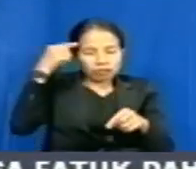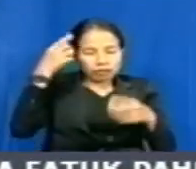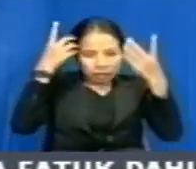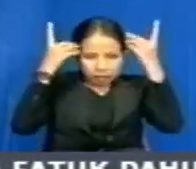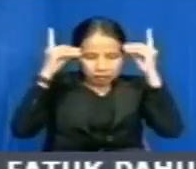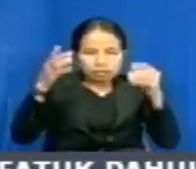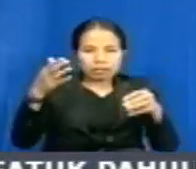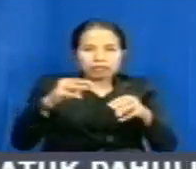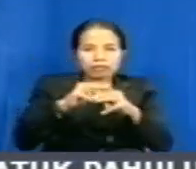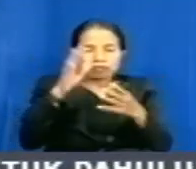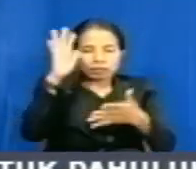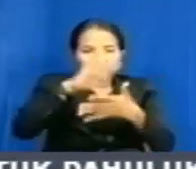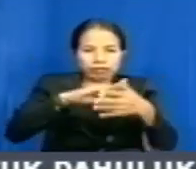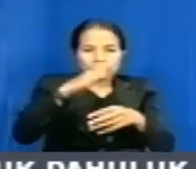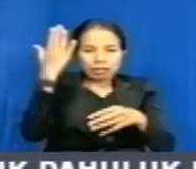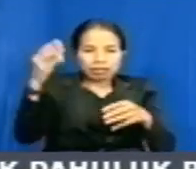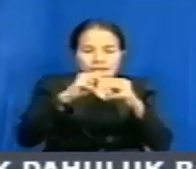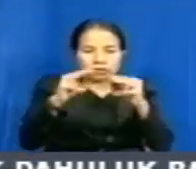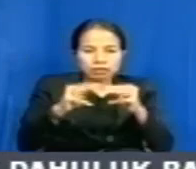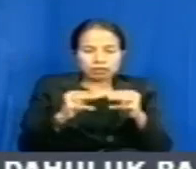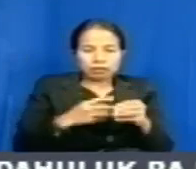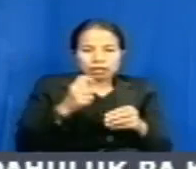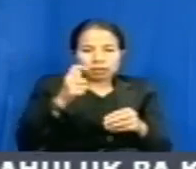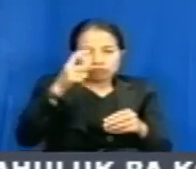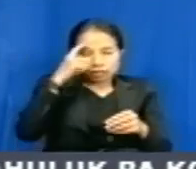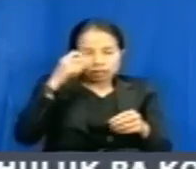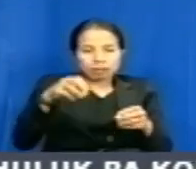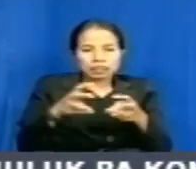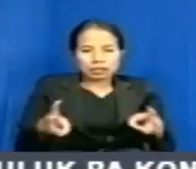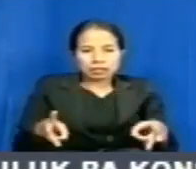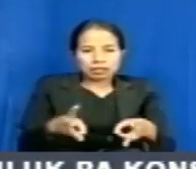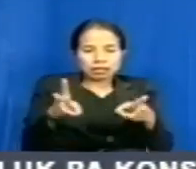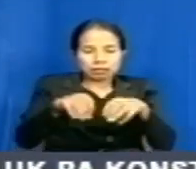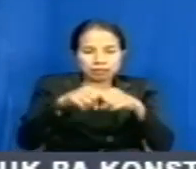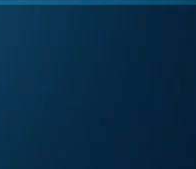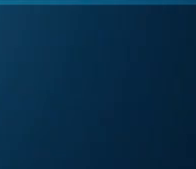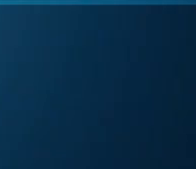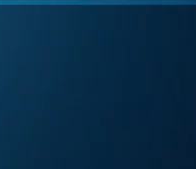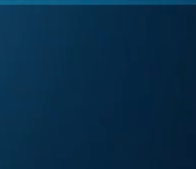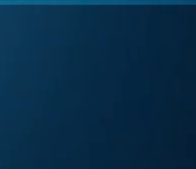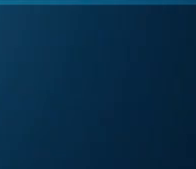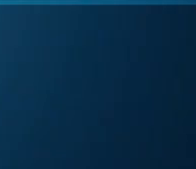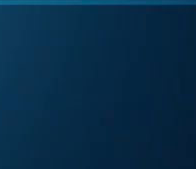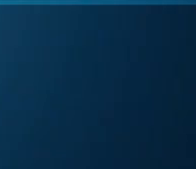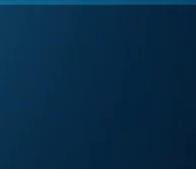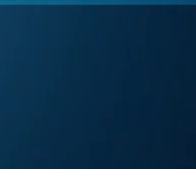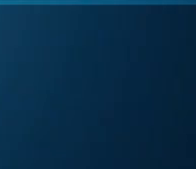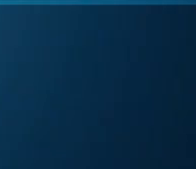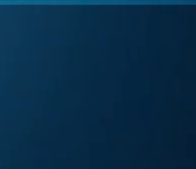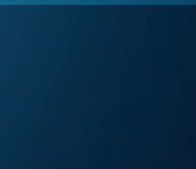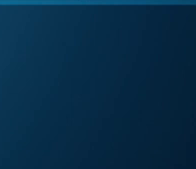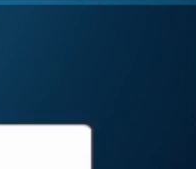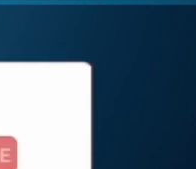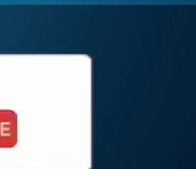município Bantutu, também condição estrada nebe ladia. Usia Inaro, Napoleão Xavier, RTTeli. Atu retang